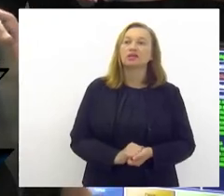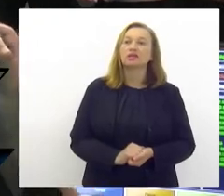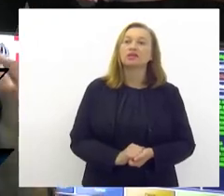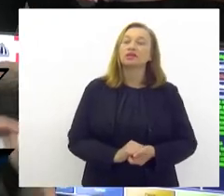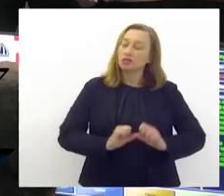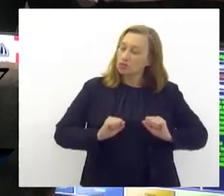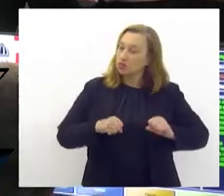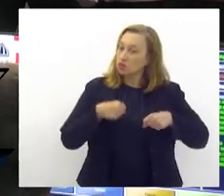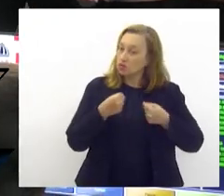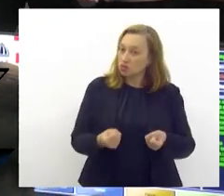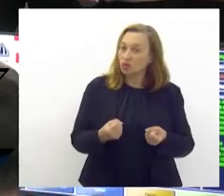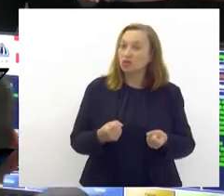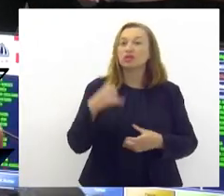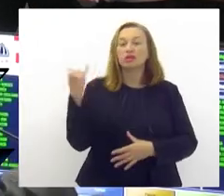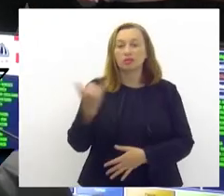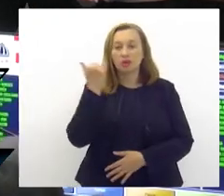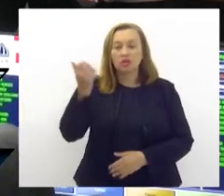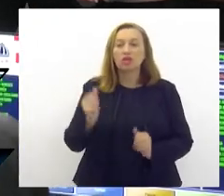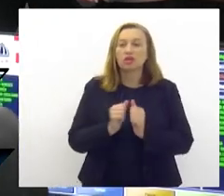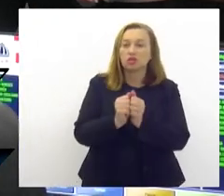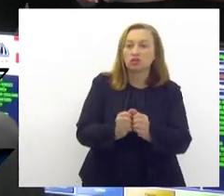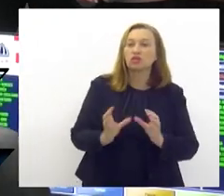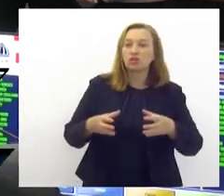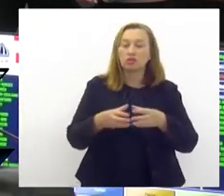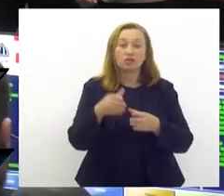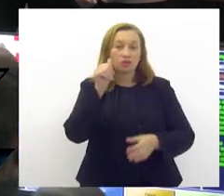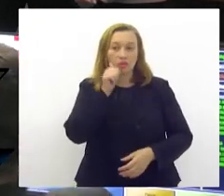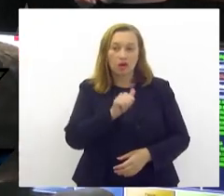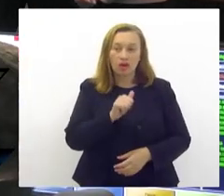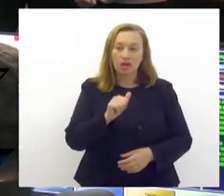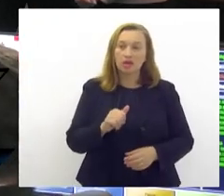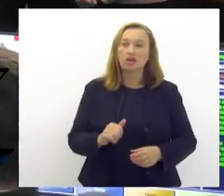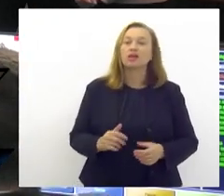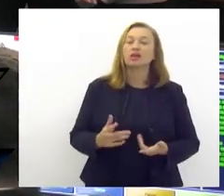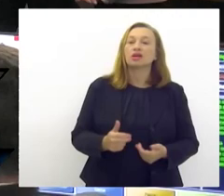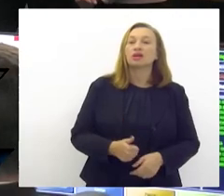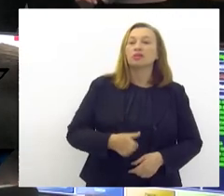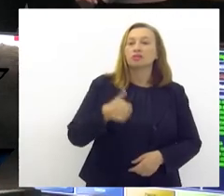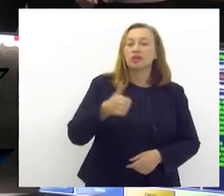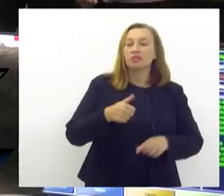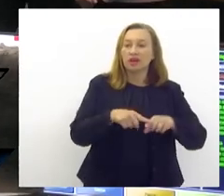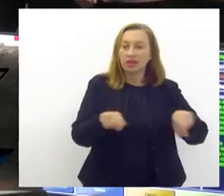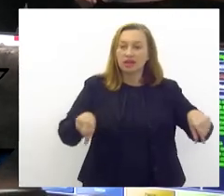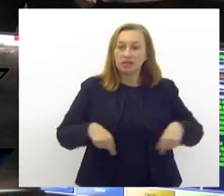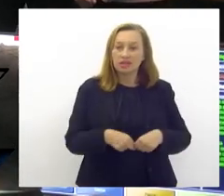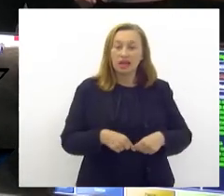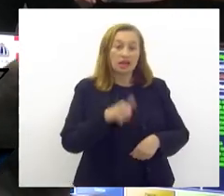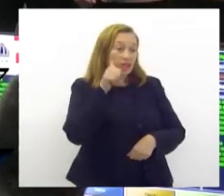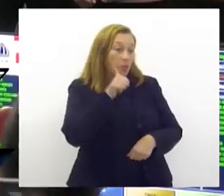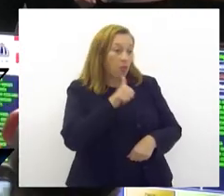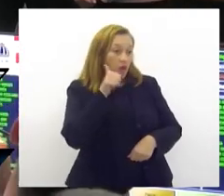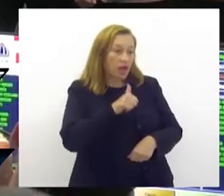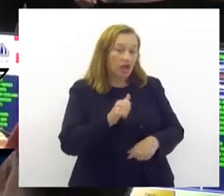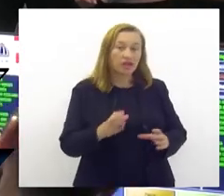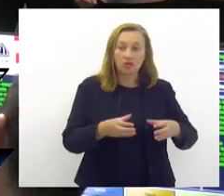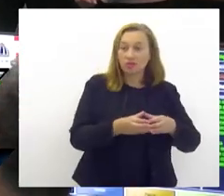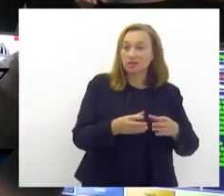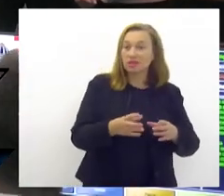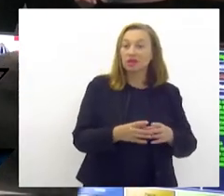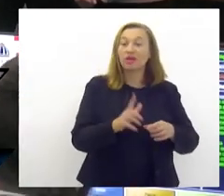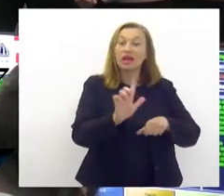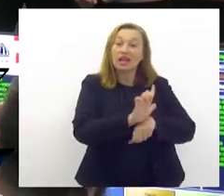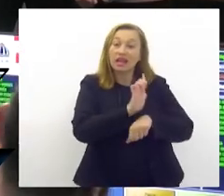um esforço importante junto à Comissão da Mulher, garantindo a primeira sala da Comissão da Mulher, a primeira sala lilás